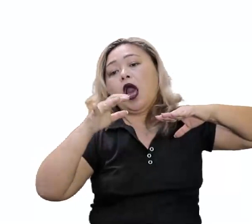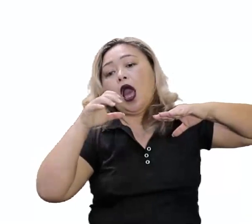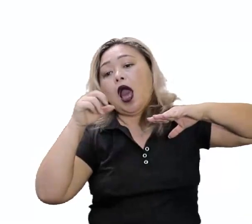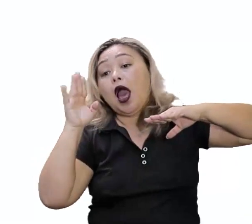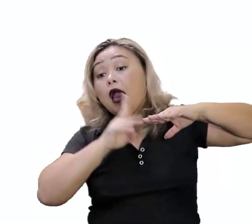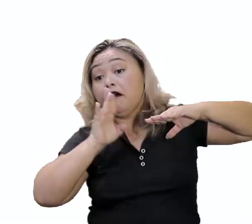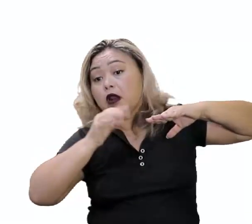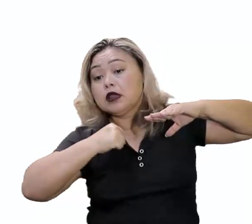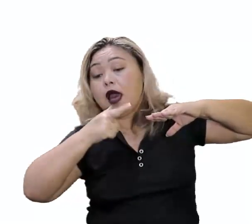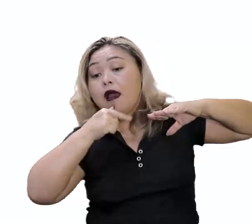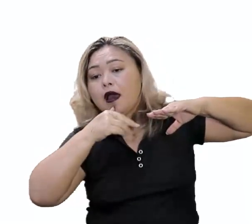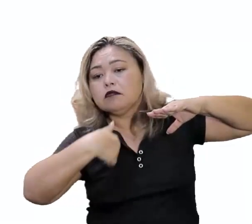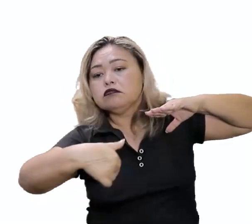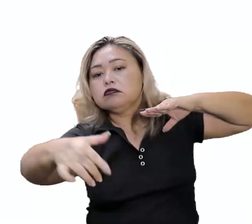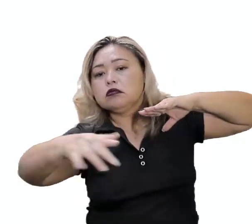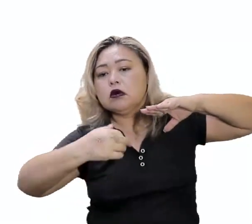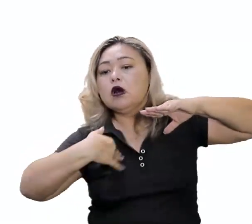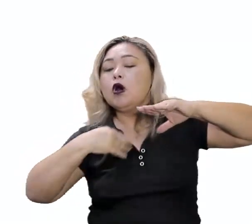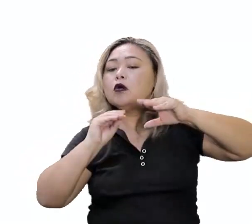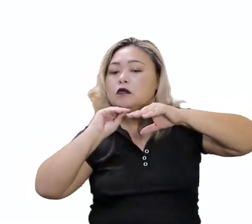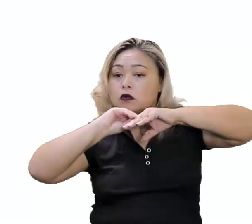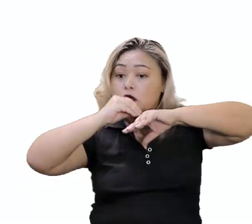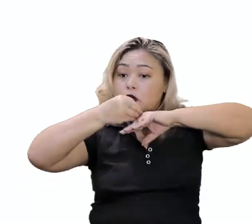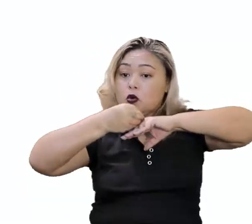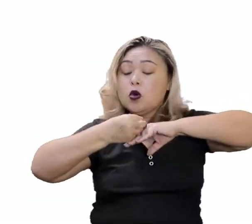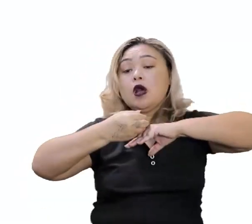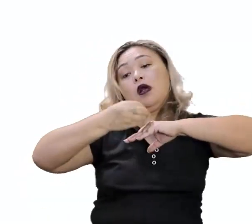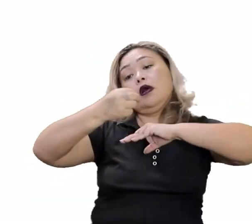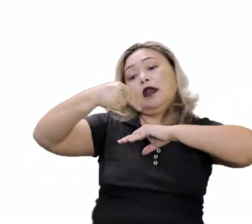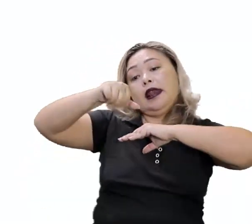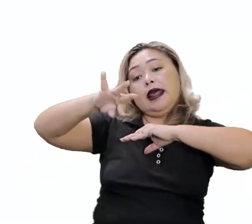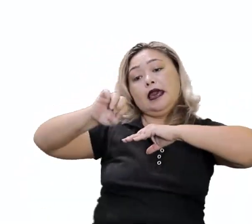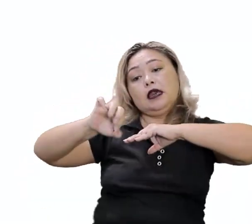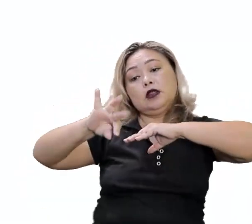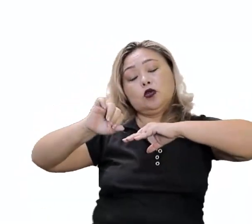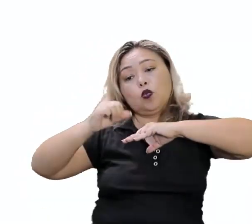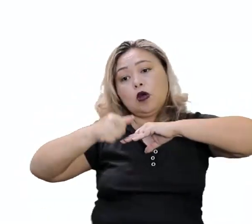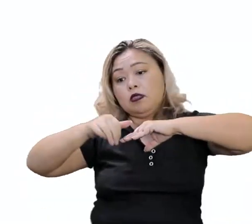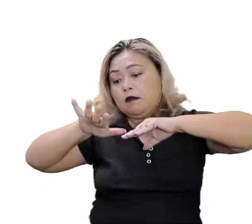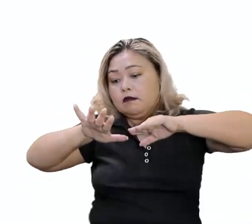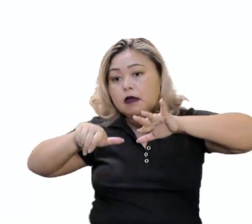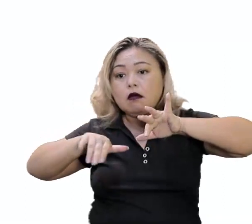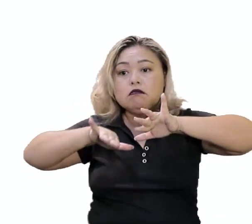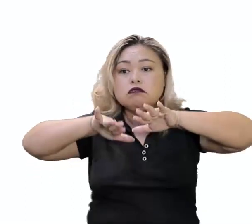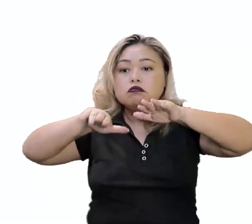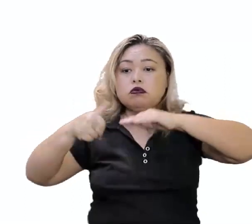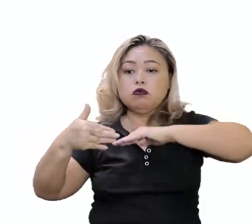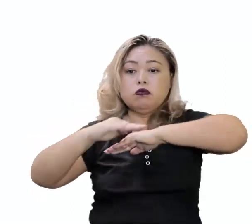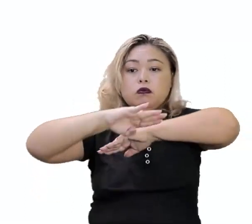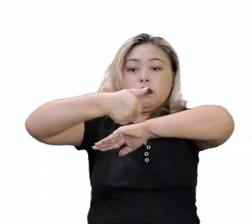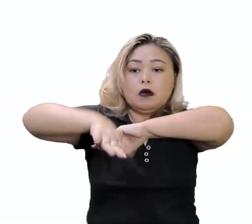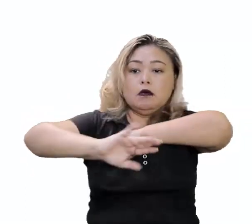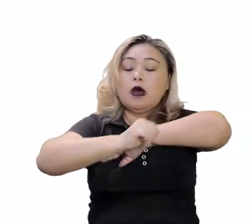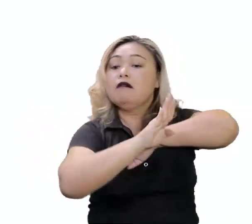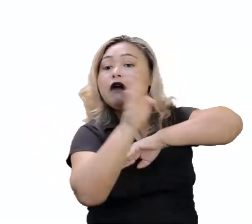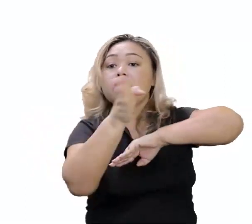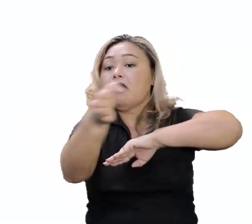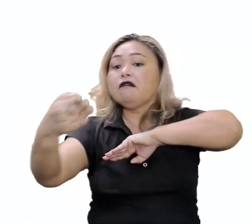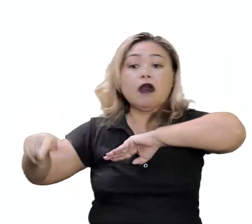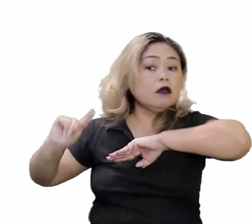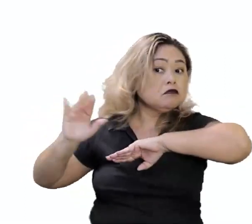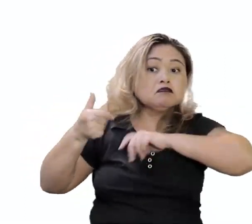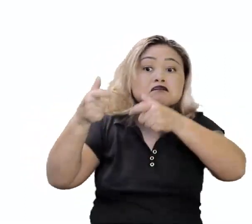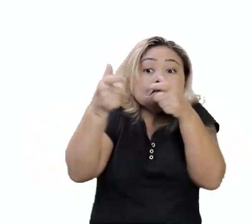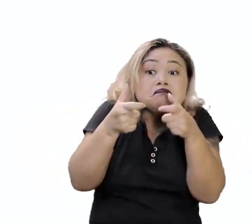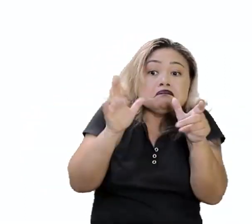velocidade da água. Aí nós temos os organismos nectônicos, que são aqueles que têm nadadeiras, que têm como vencer e nadam para onde eles querem,